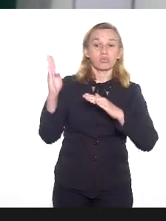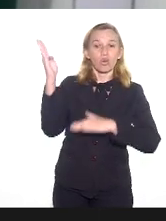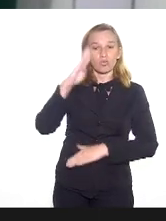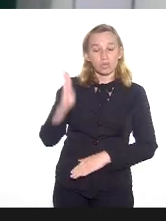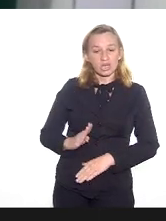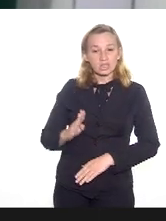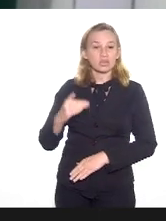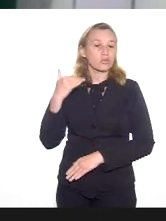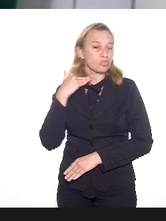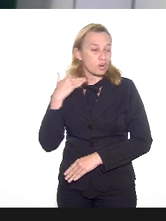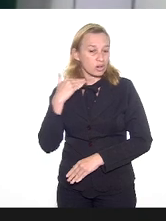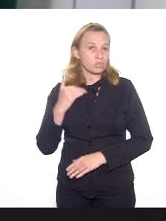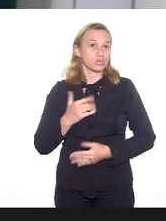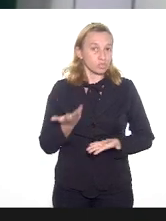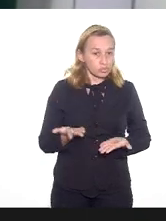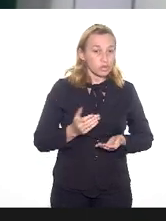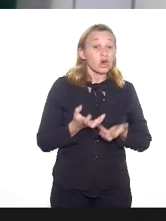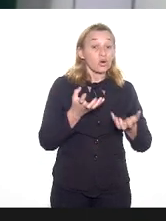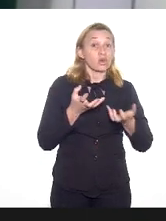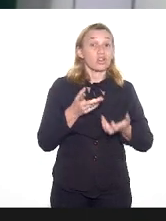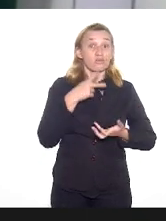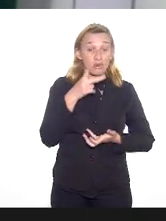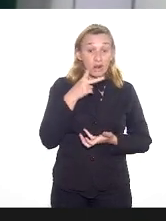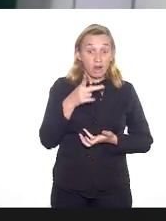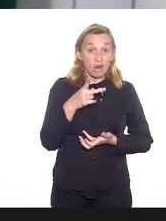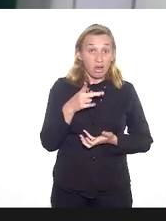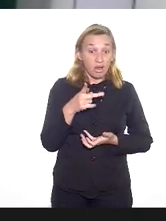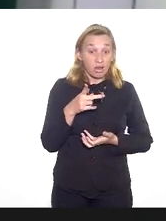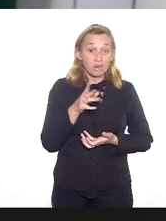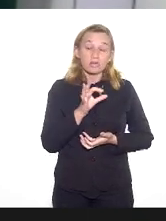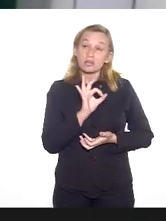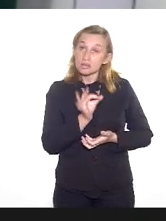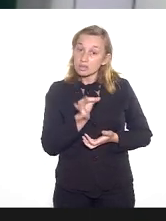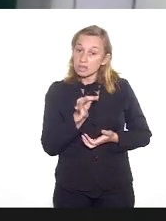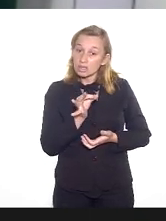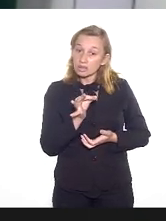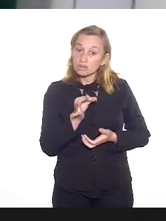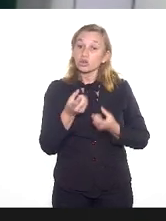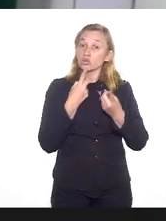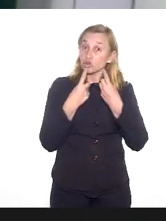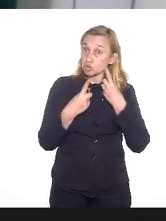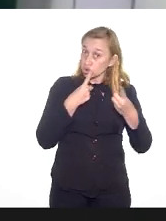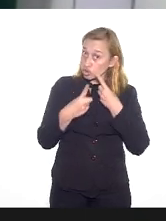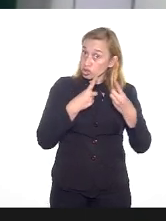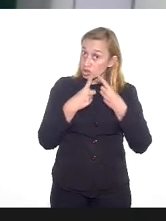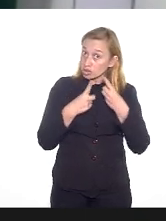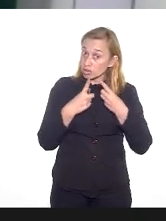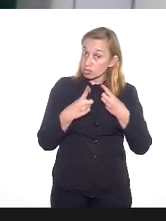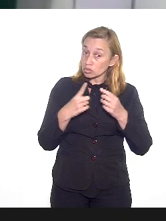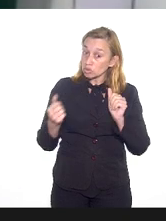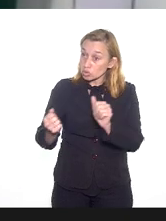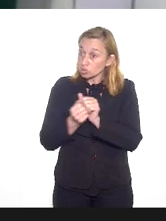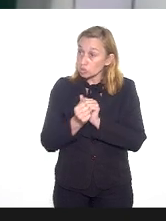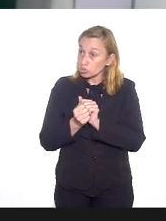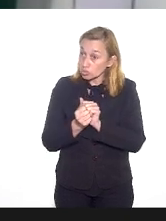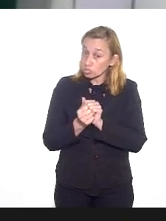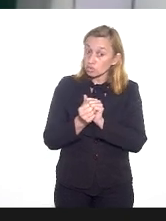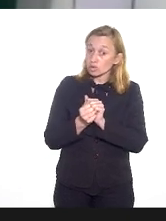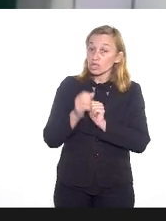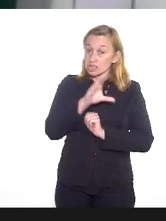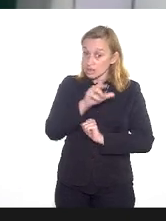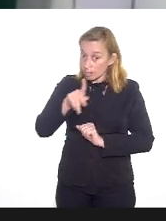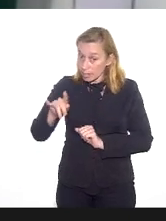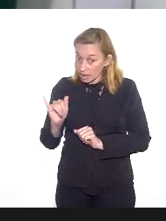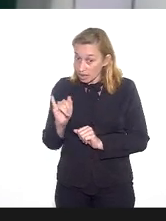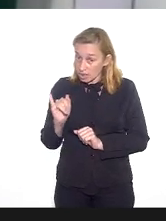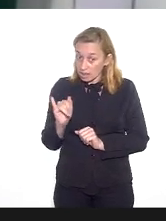e ao BNP Paribas. Quero dizer que nós fizemos isso, inclusive, levando em conta os debates que fizemos com Vossa Excelência no transcurso da CPI. Então, esse